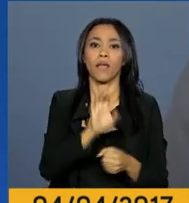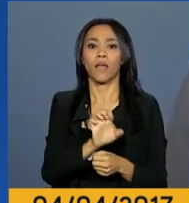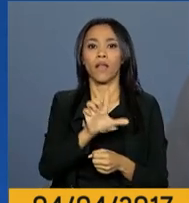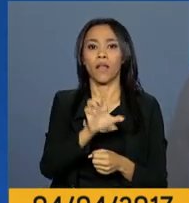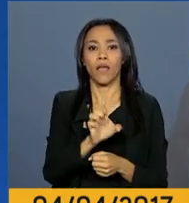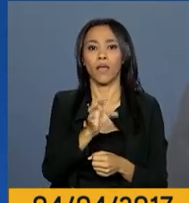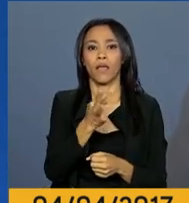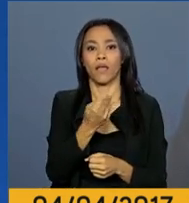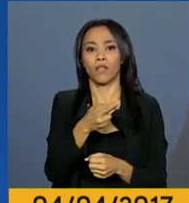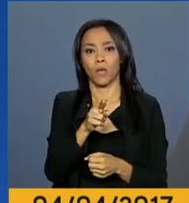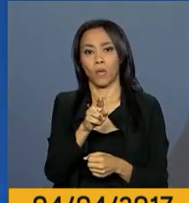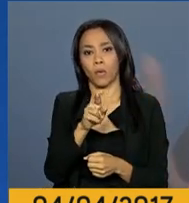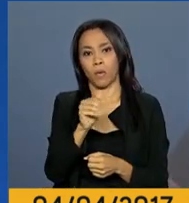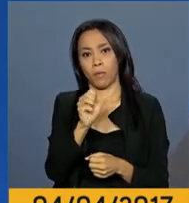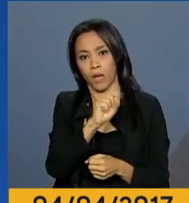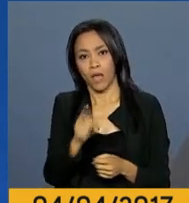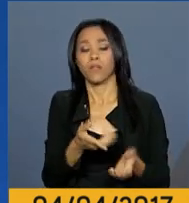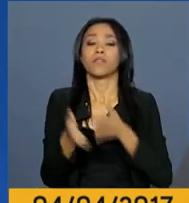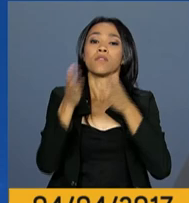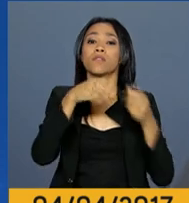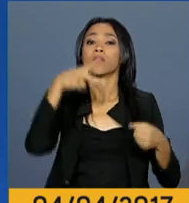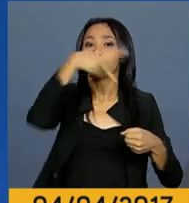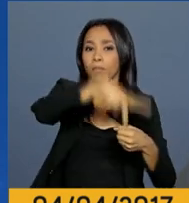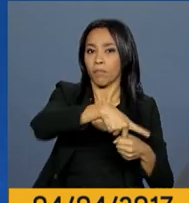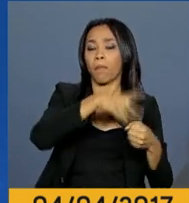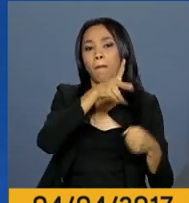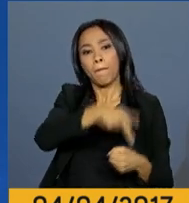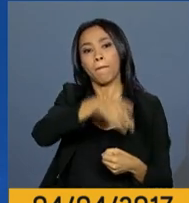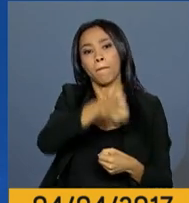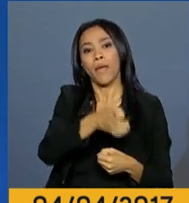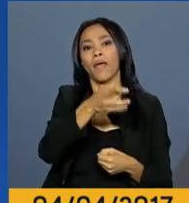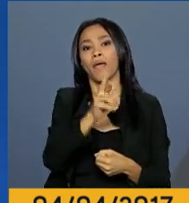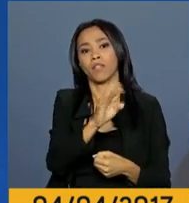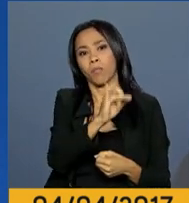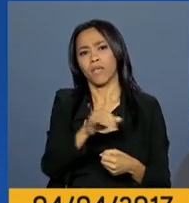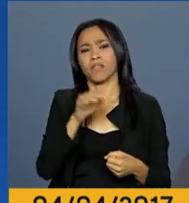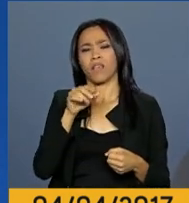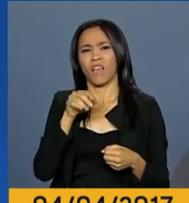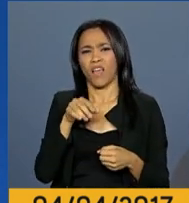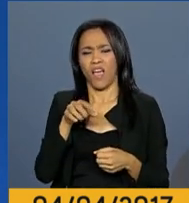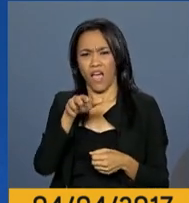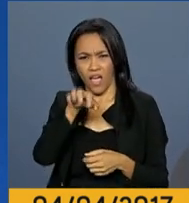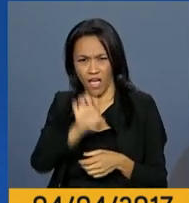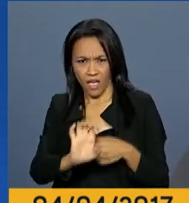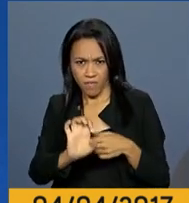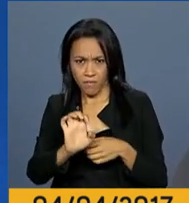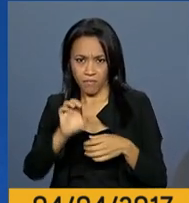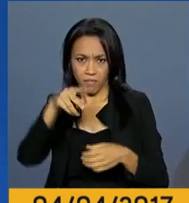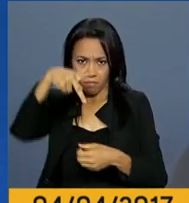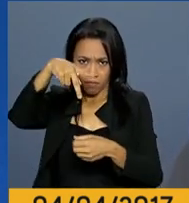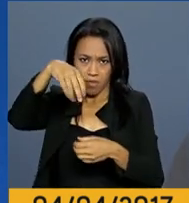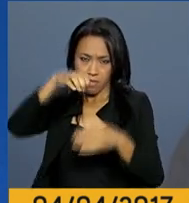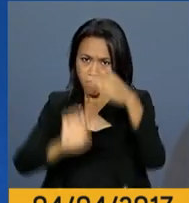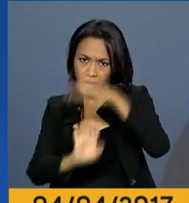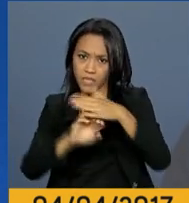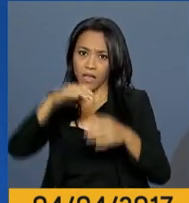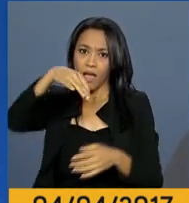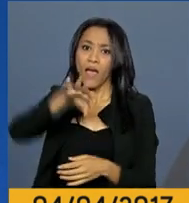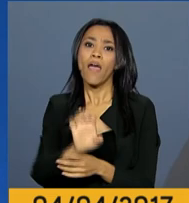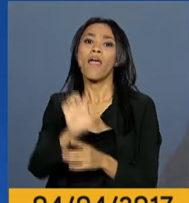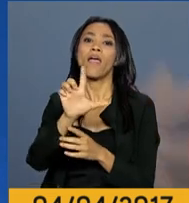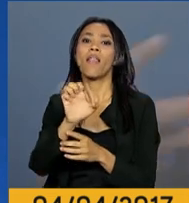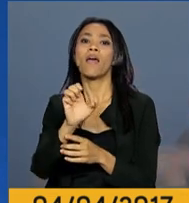Pedro Parente, né? Vocês sabem que Petrobras, há um ano e meio atrás, era a palavra feia, um ano e meio, dois anos. Hoje é uma